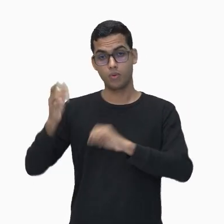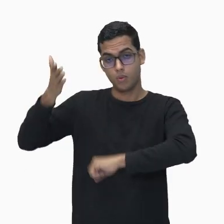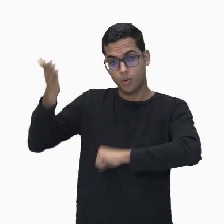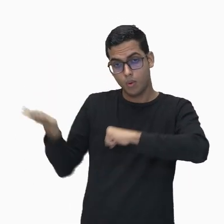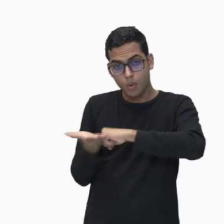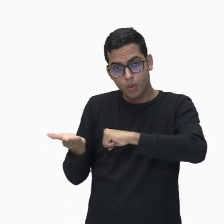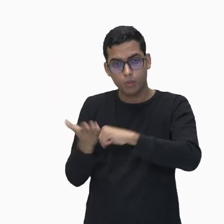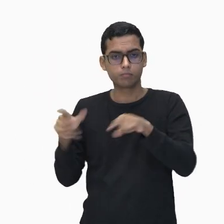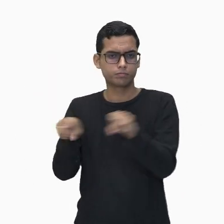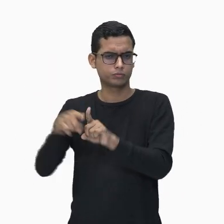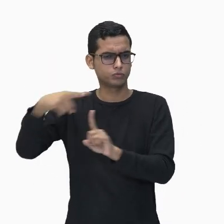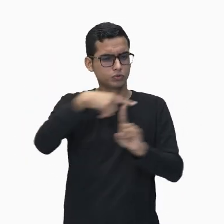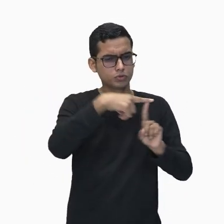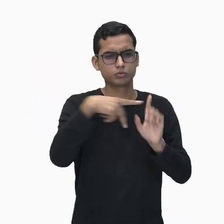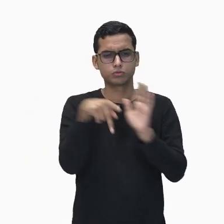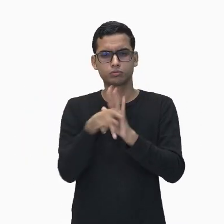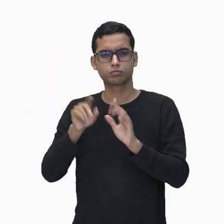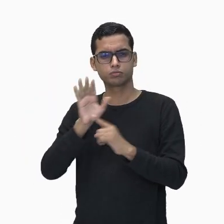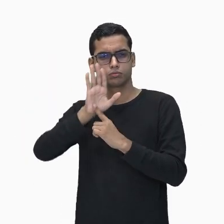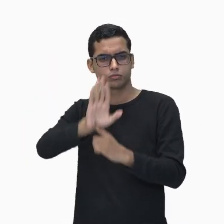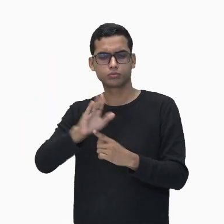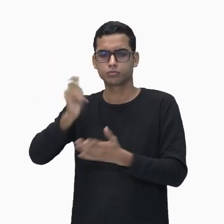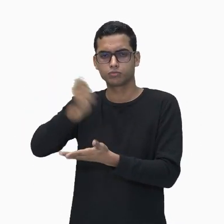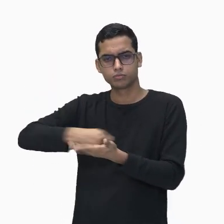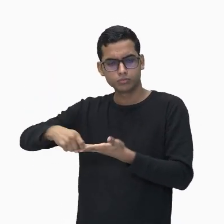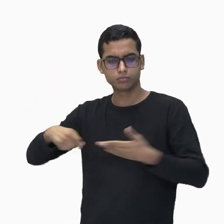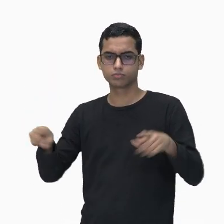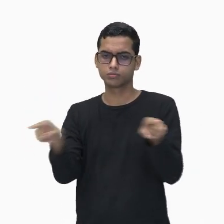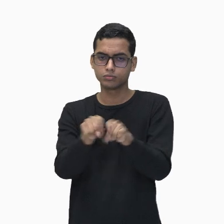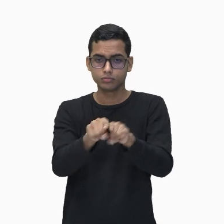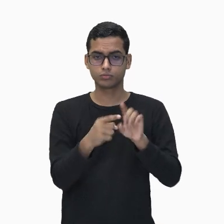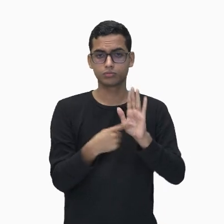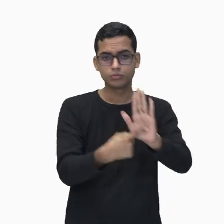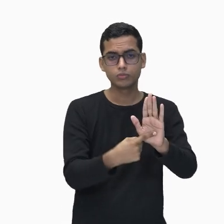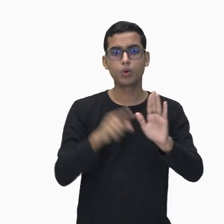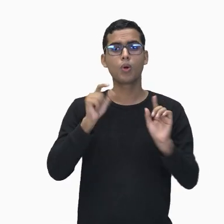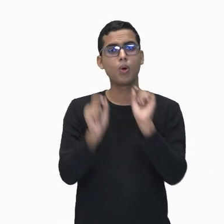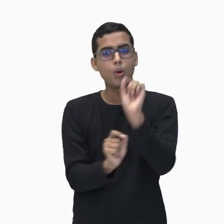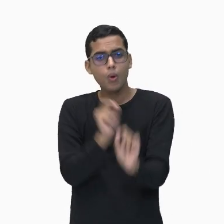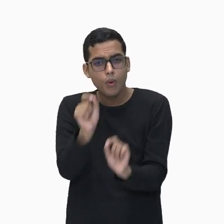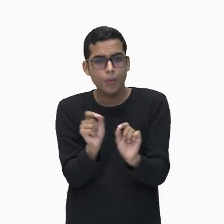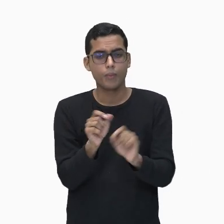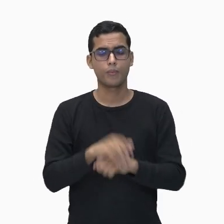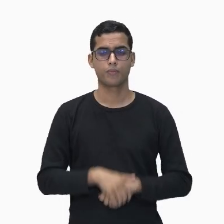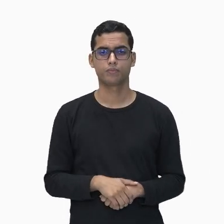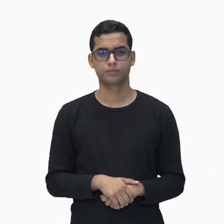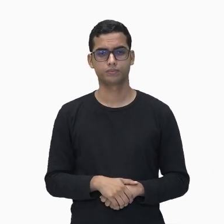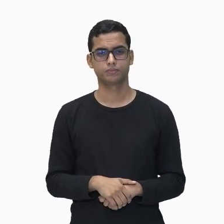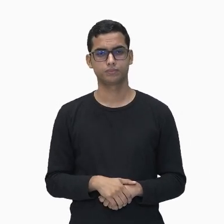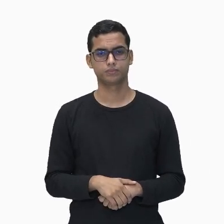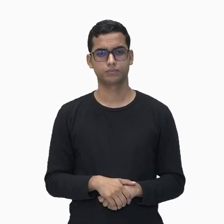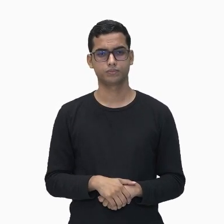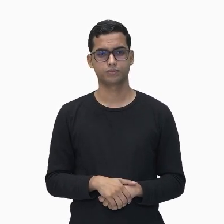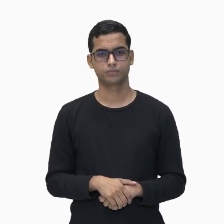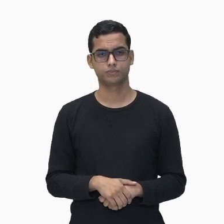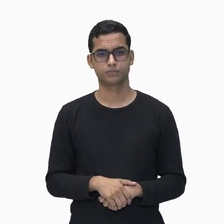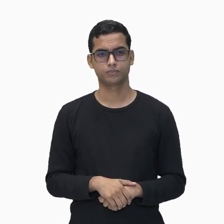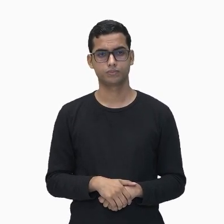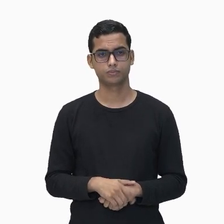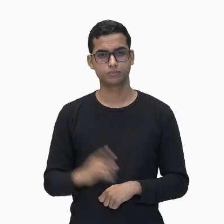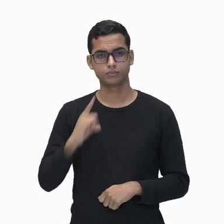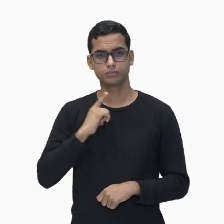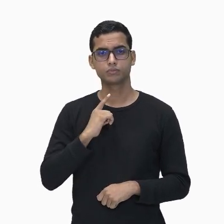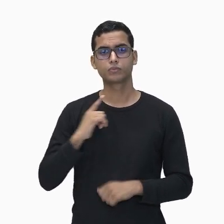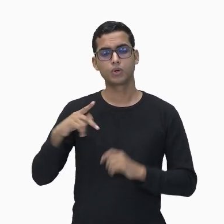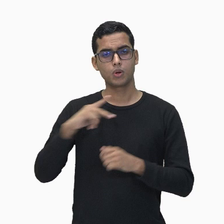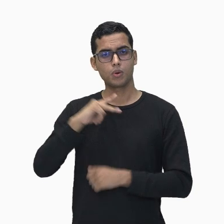de escritas. Essas ficções traziam para si o encargo de colocar ao mundo e aos